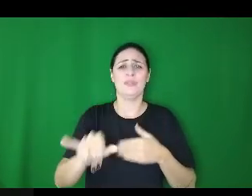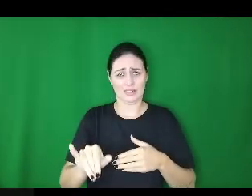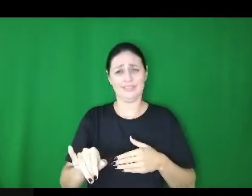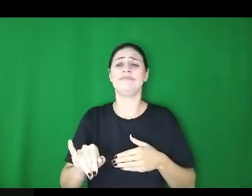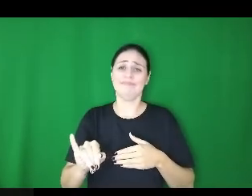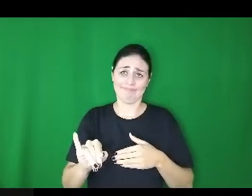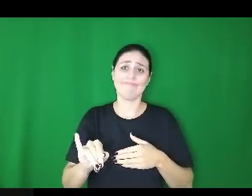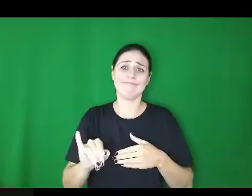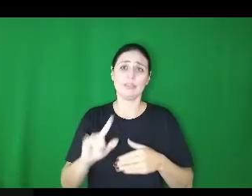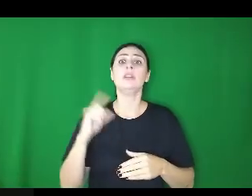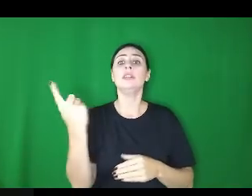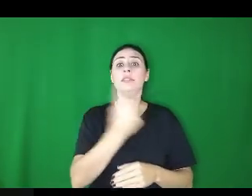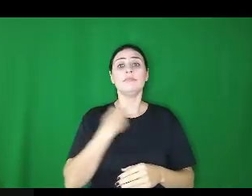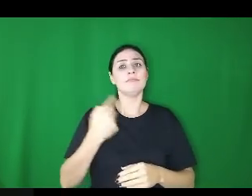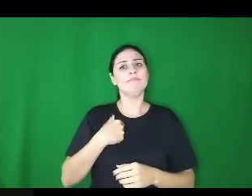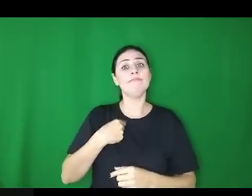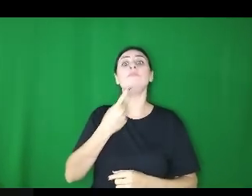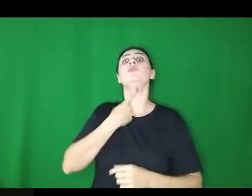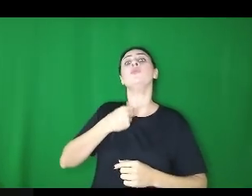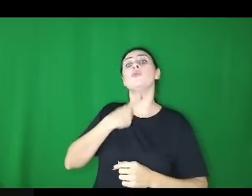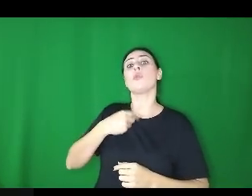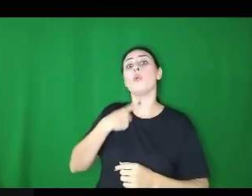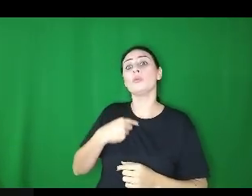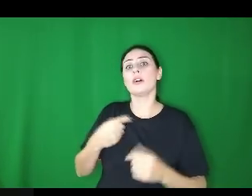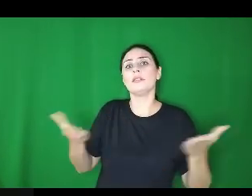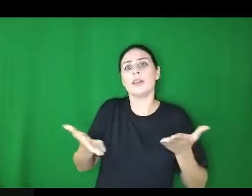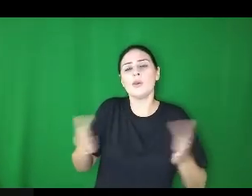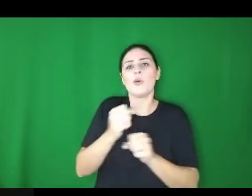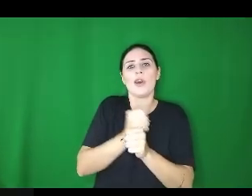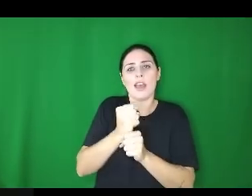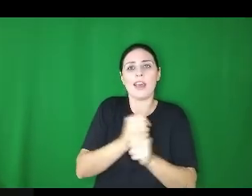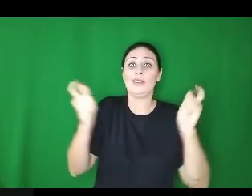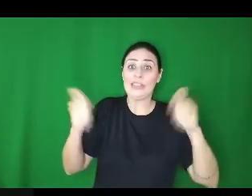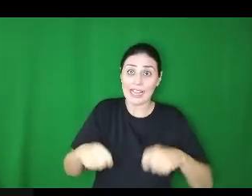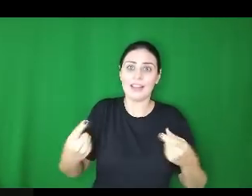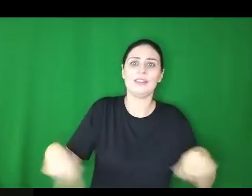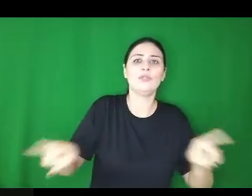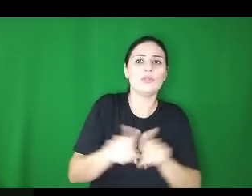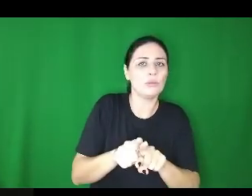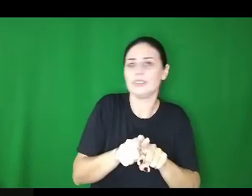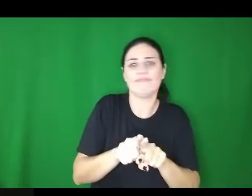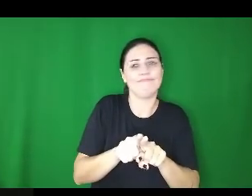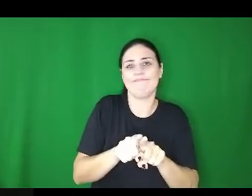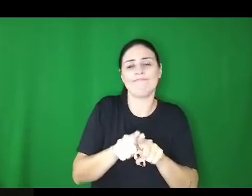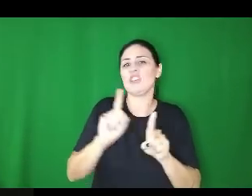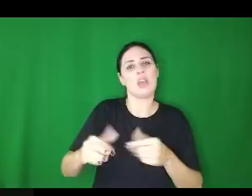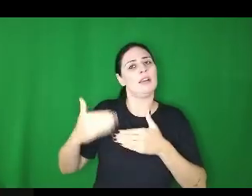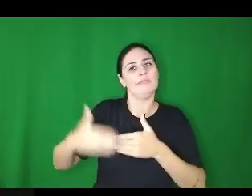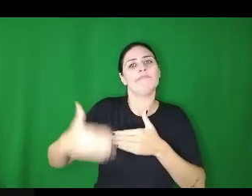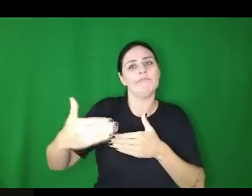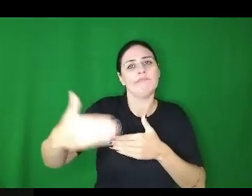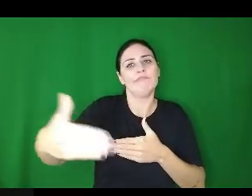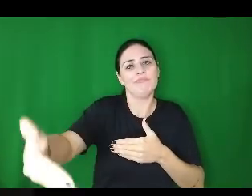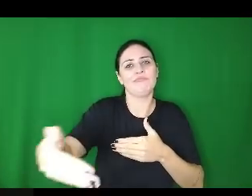que fizer para 2021, na semana que vem pode ser alterada. Então, eu não entro em discussão em cima de coisa que